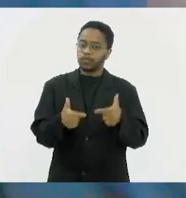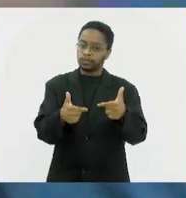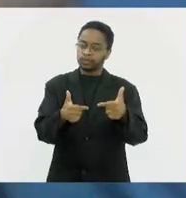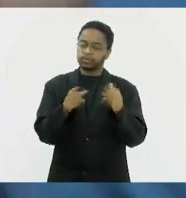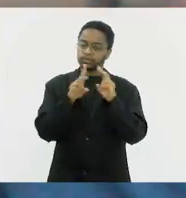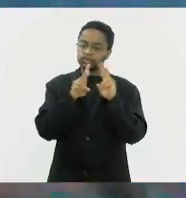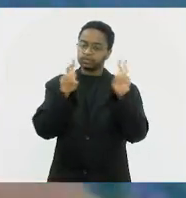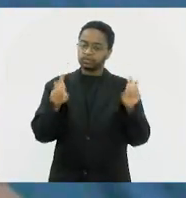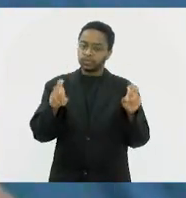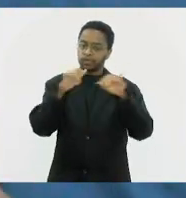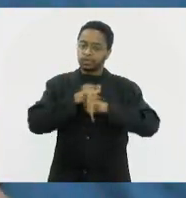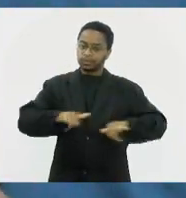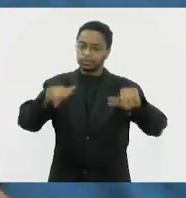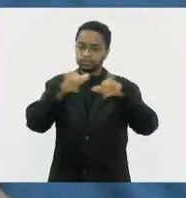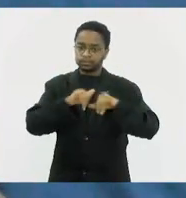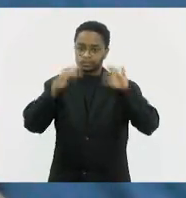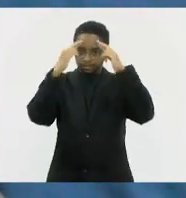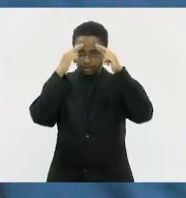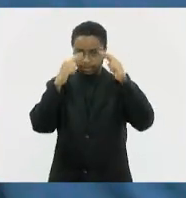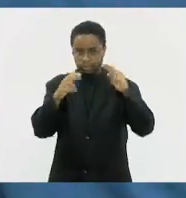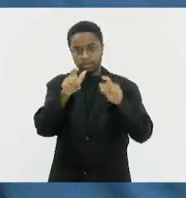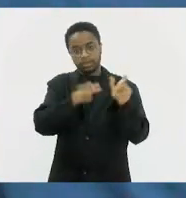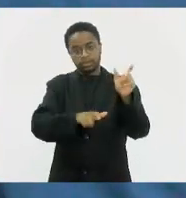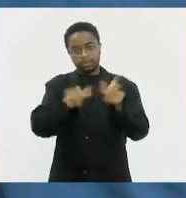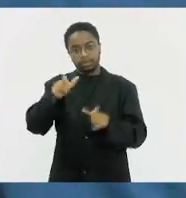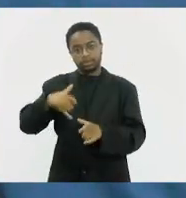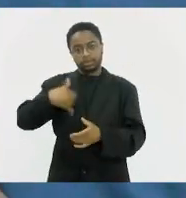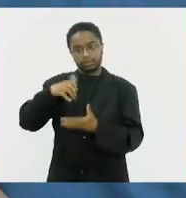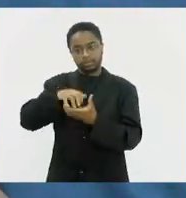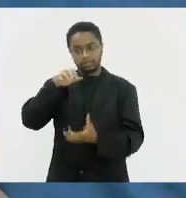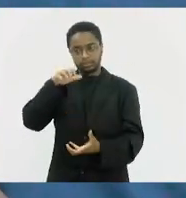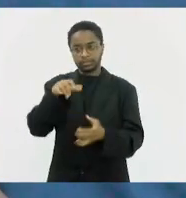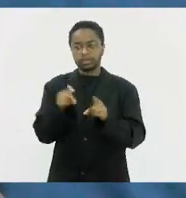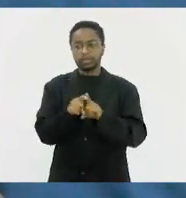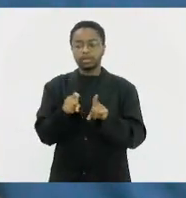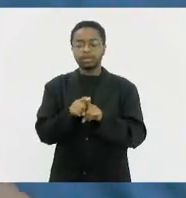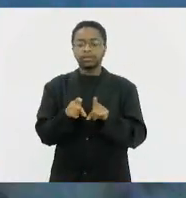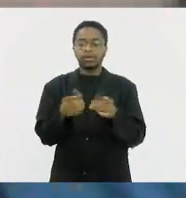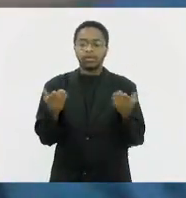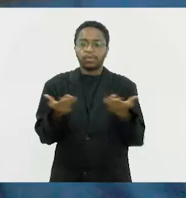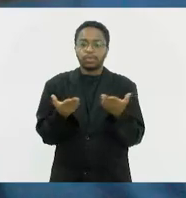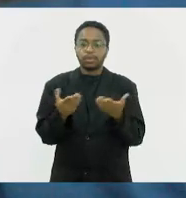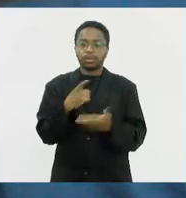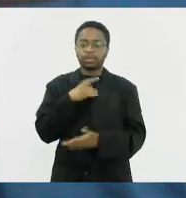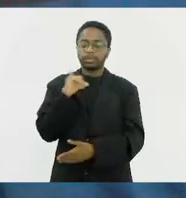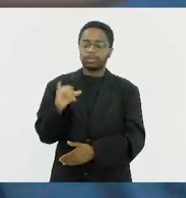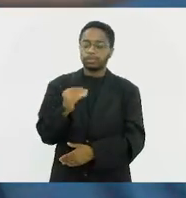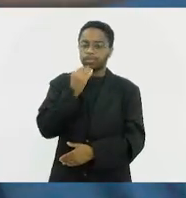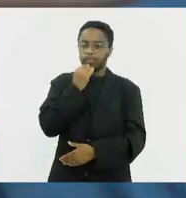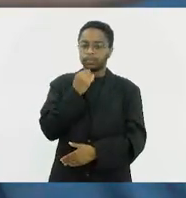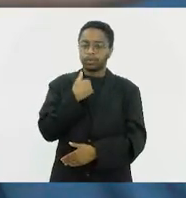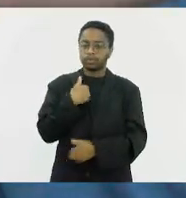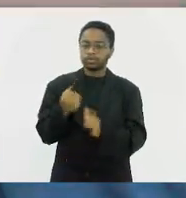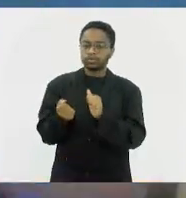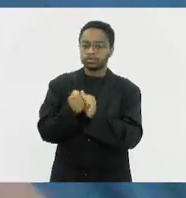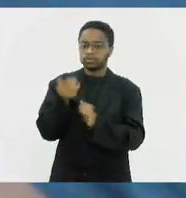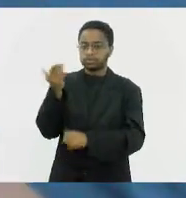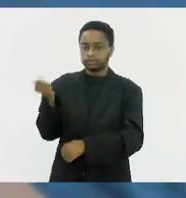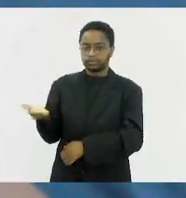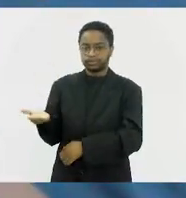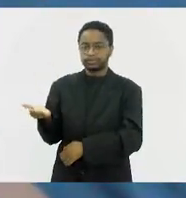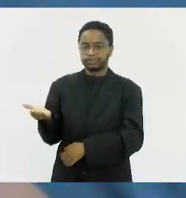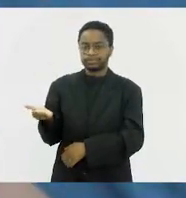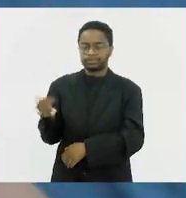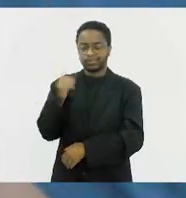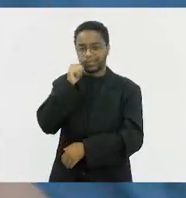a essa campanha de respeito ao idoso. Essa semana eu tive a oportunidade de estar com essa moça aqui, ó, na